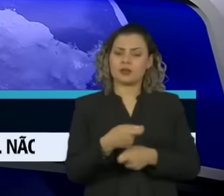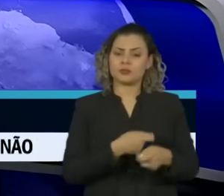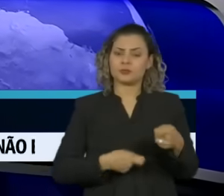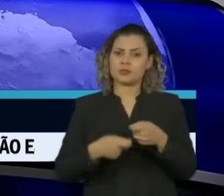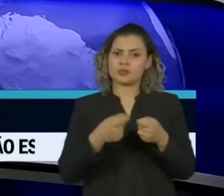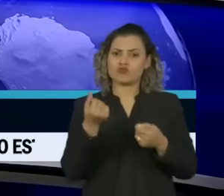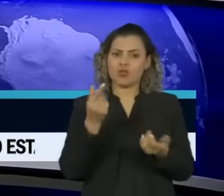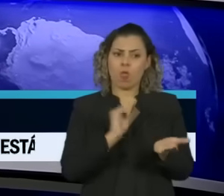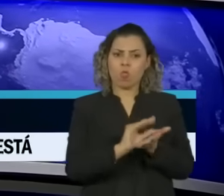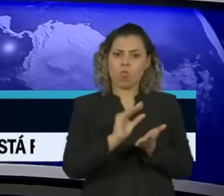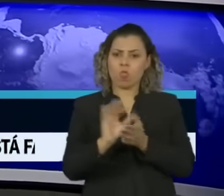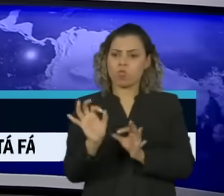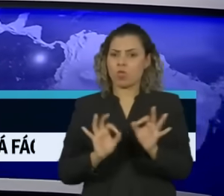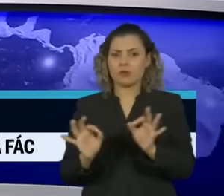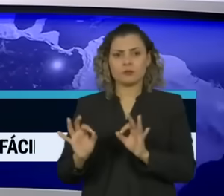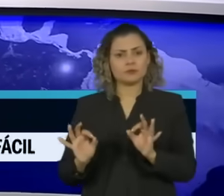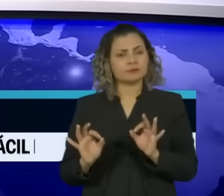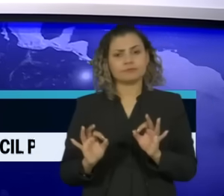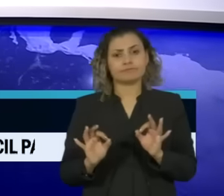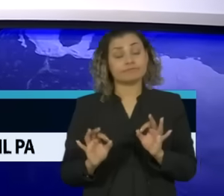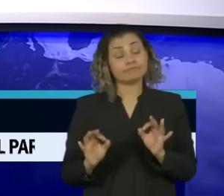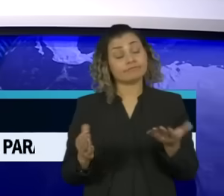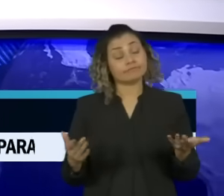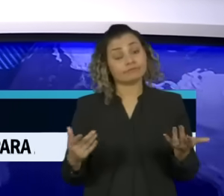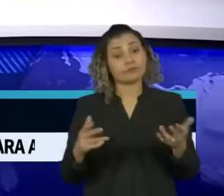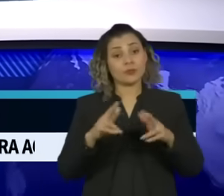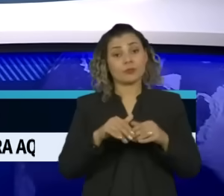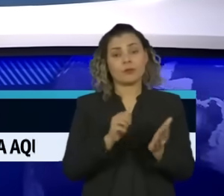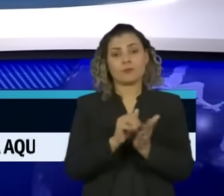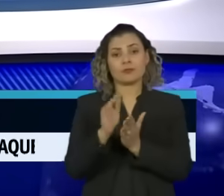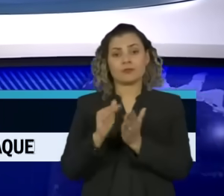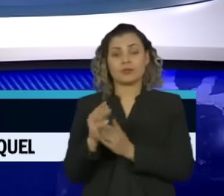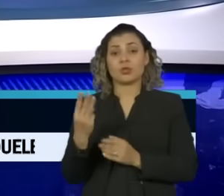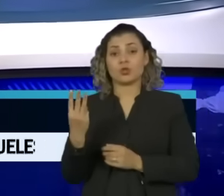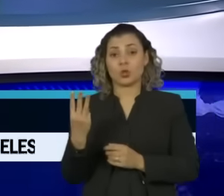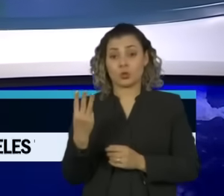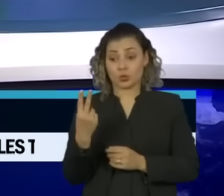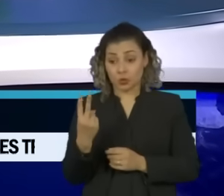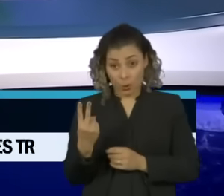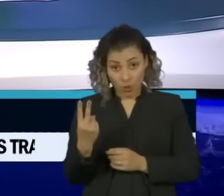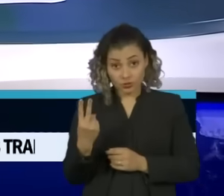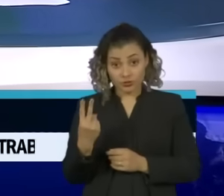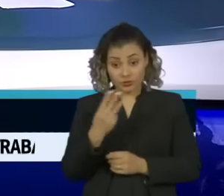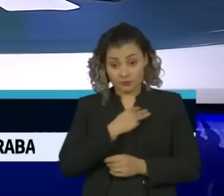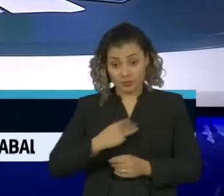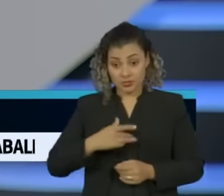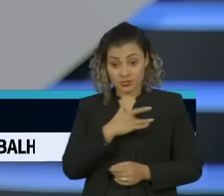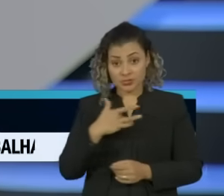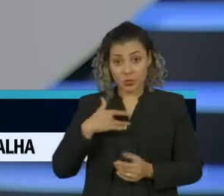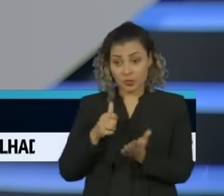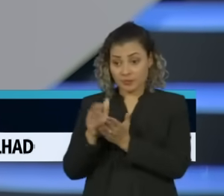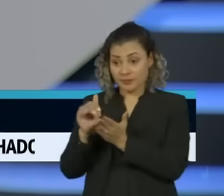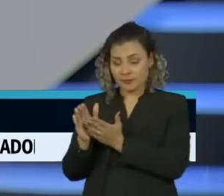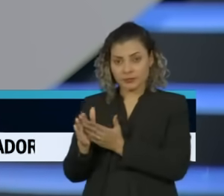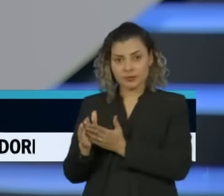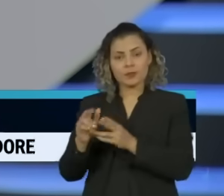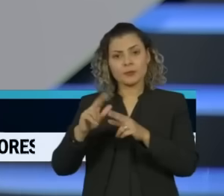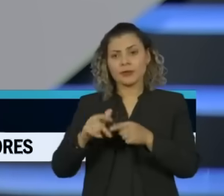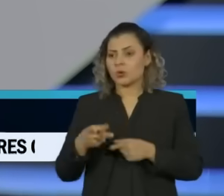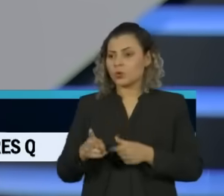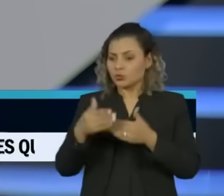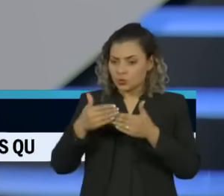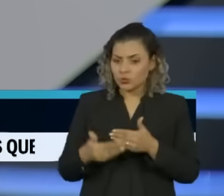dos recursos em relação à pandemia e com a demissão de 2 ministros da Saúde não houve também continuidade na execução orçamentária.